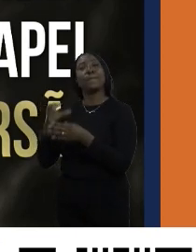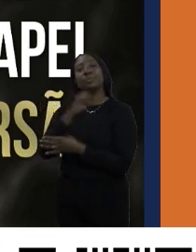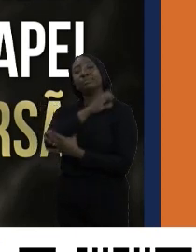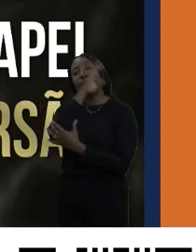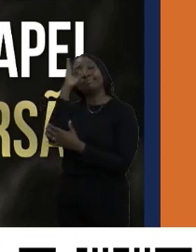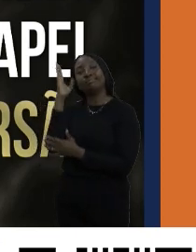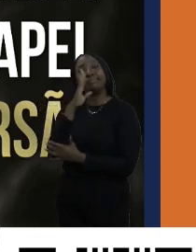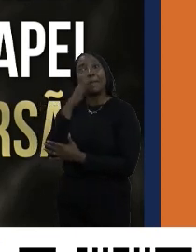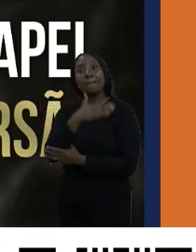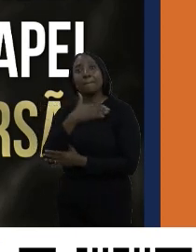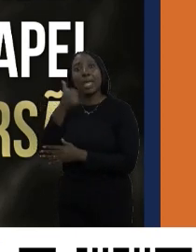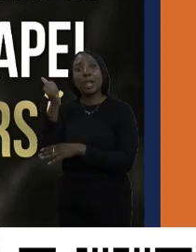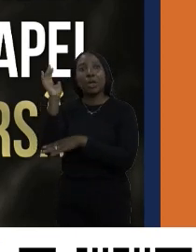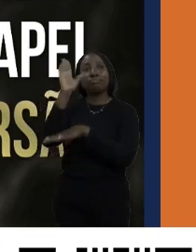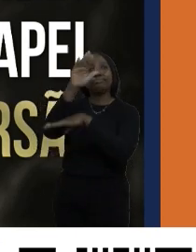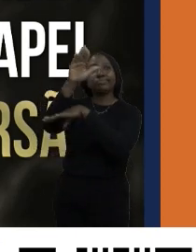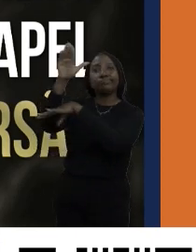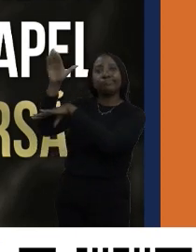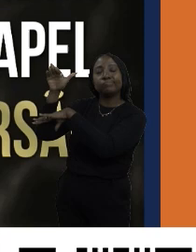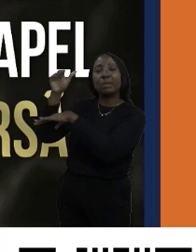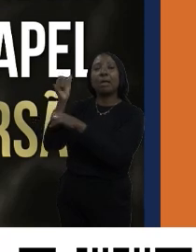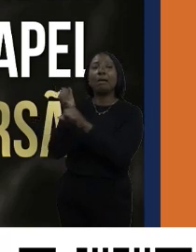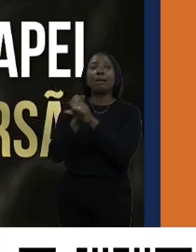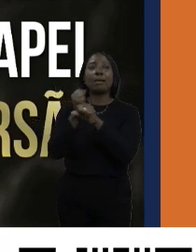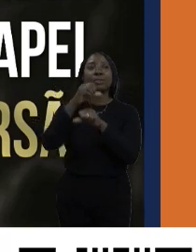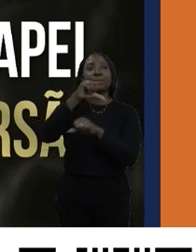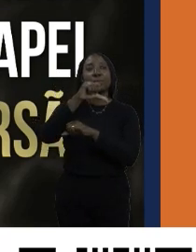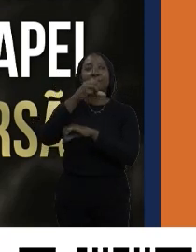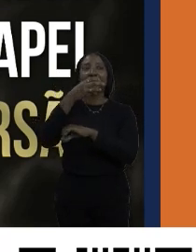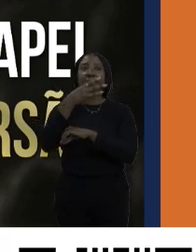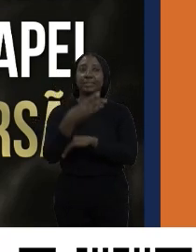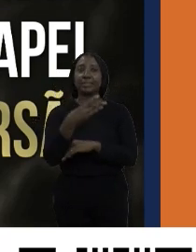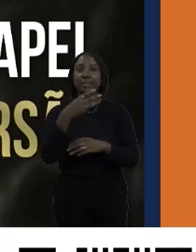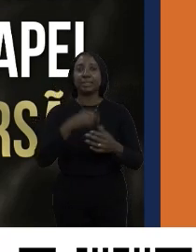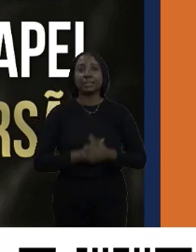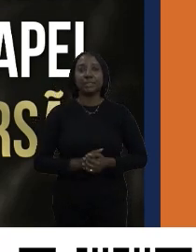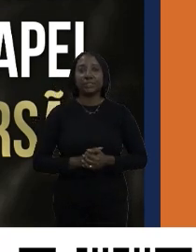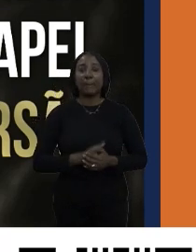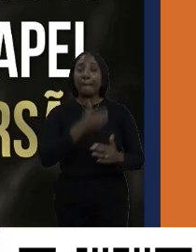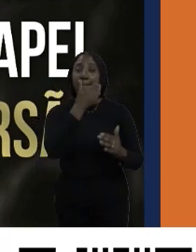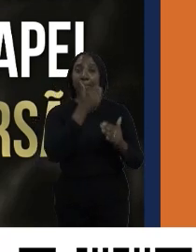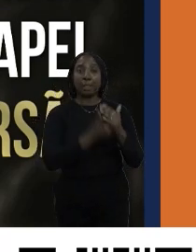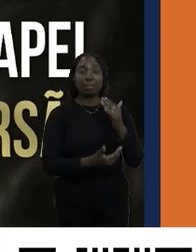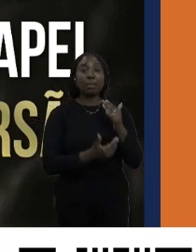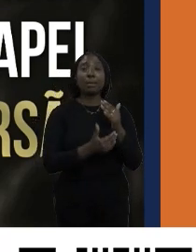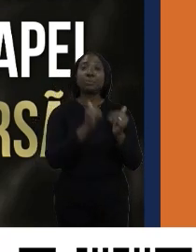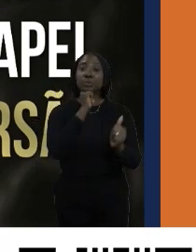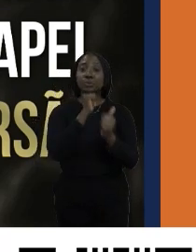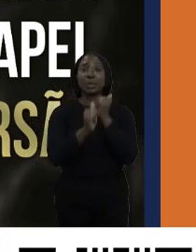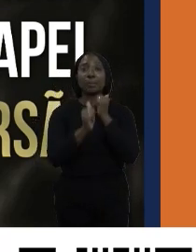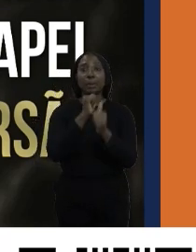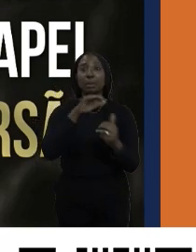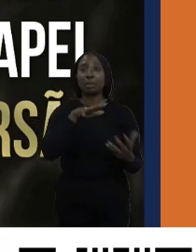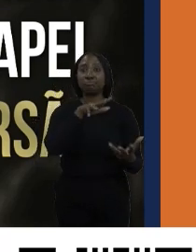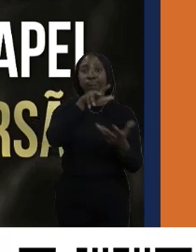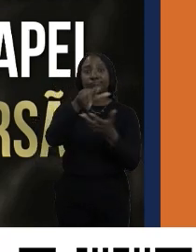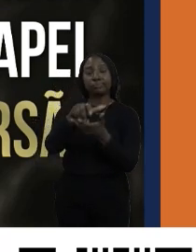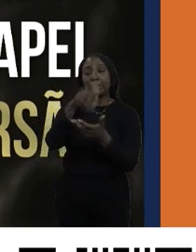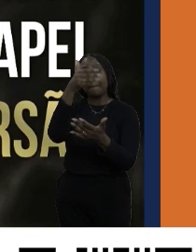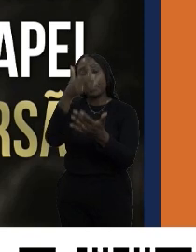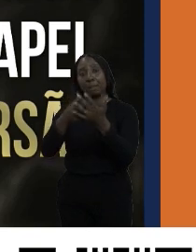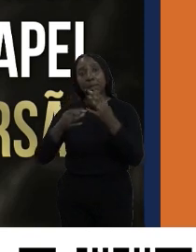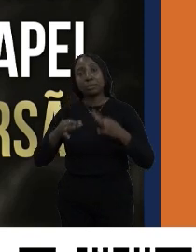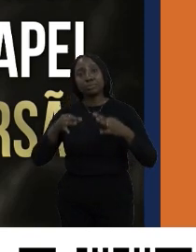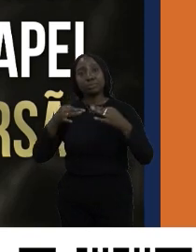mundo em 93. Em 94 nós perdemos o campeonato mundial, em 95 nós perdemos a final da Liga Mundial